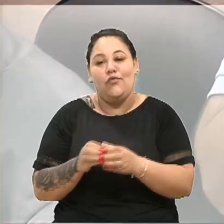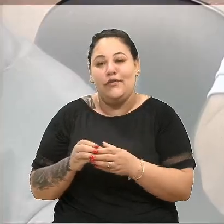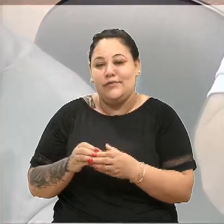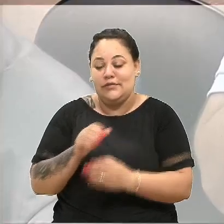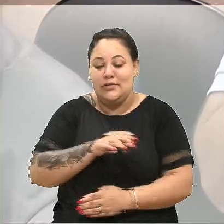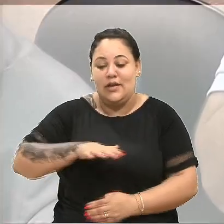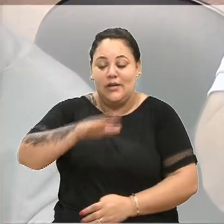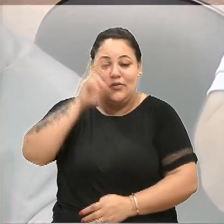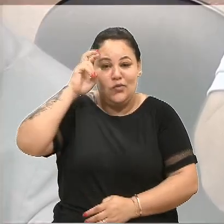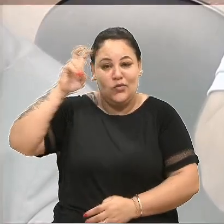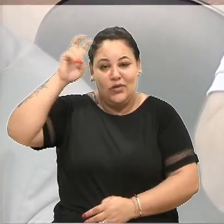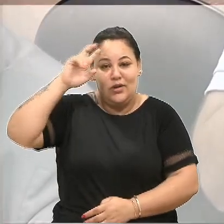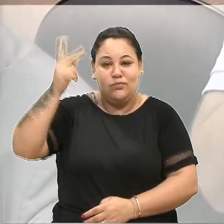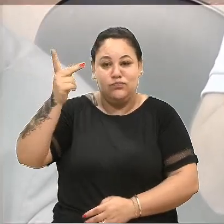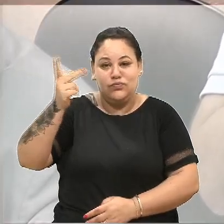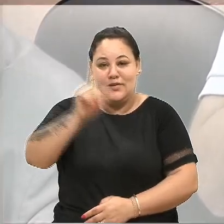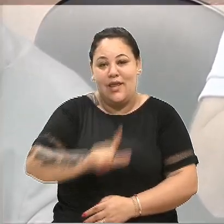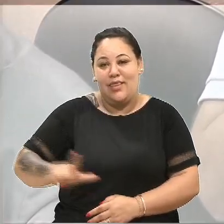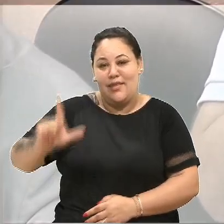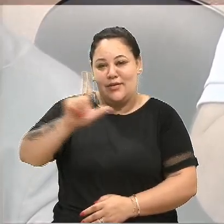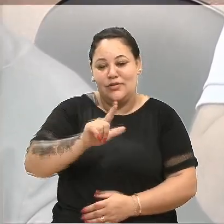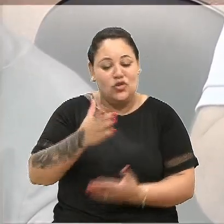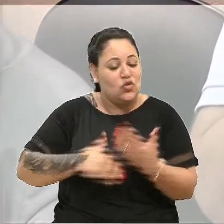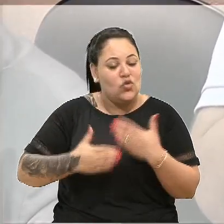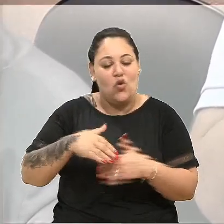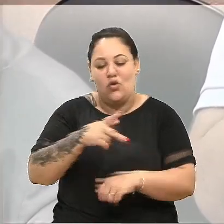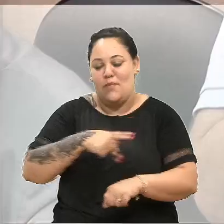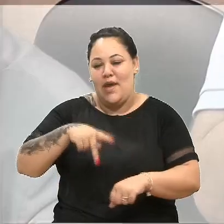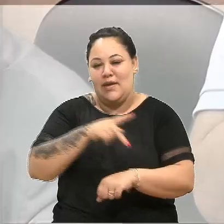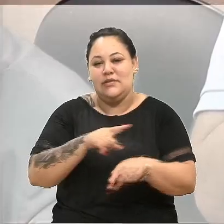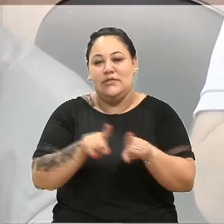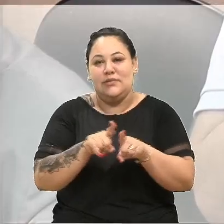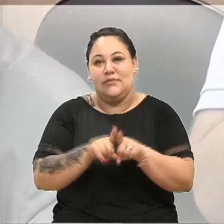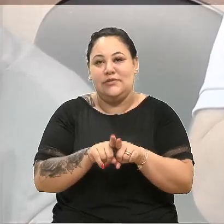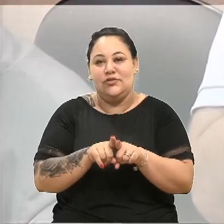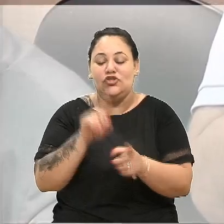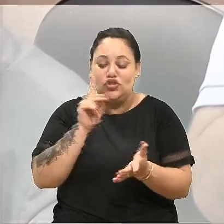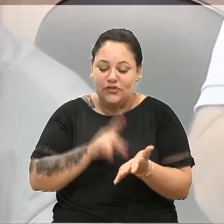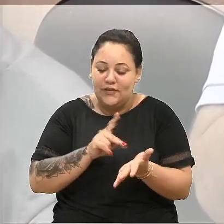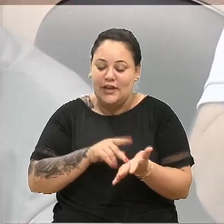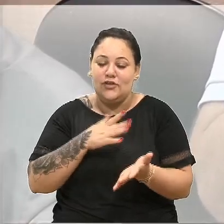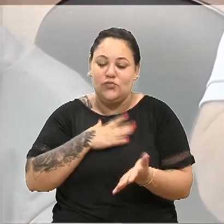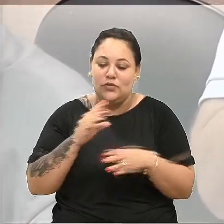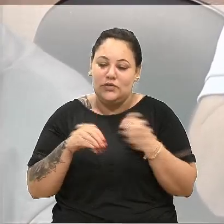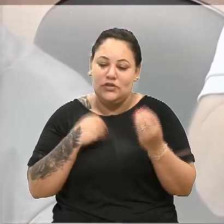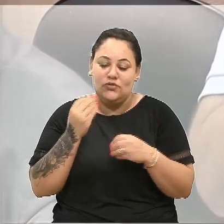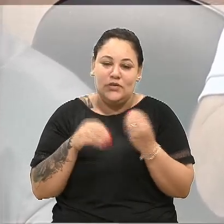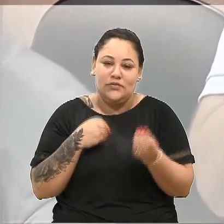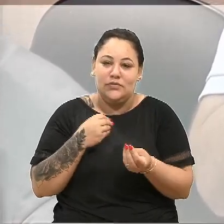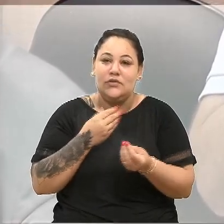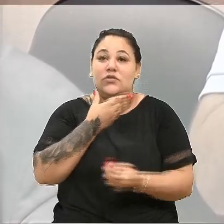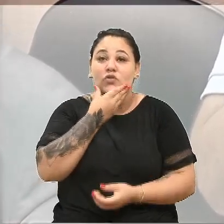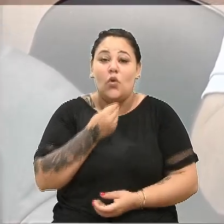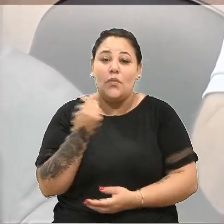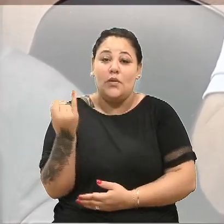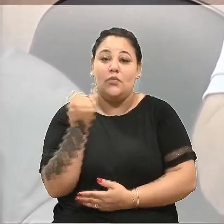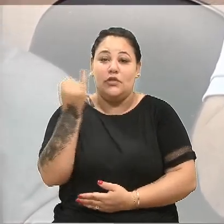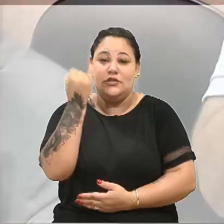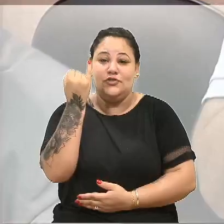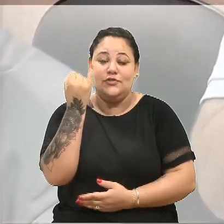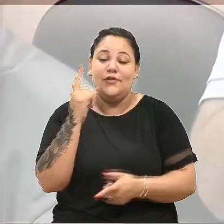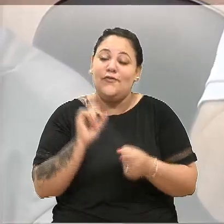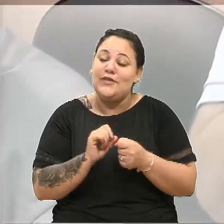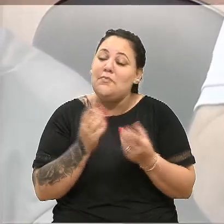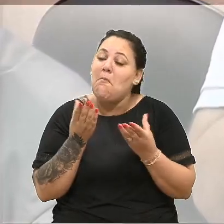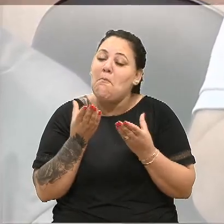e histórica e da literatura em todo o país, nossos mais sinceros sentimentos a esse grande homem, essa pessoa que fez tanto